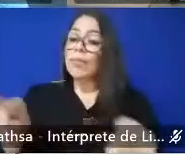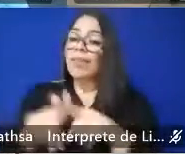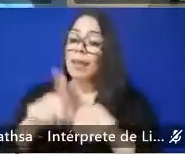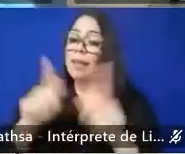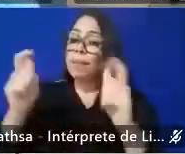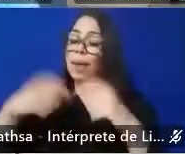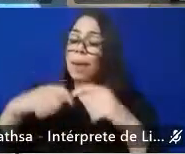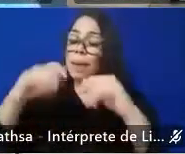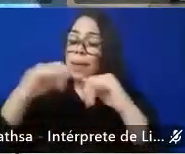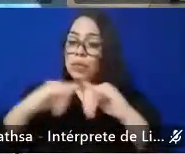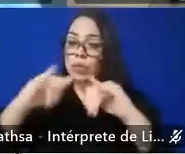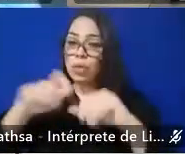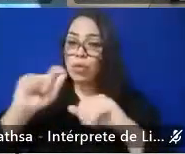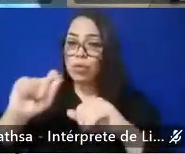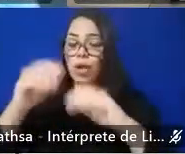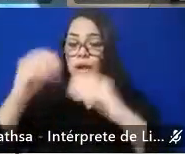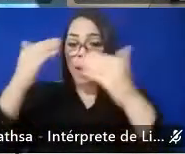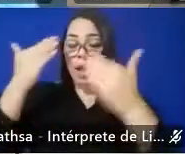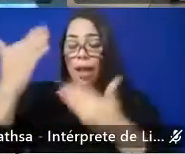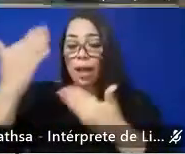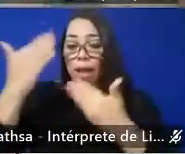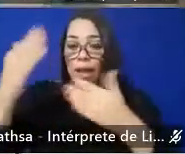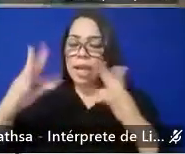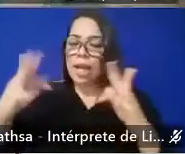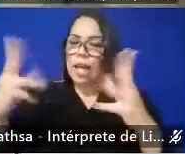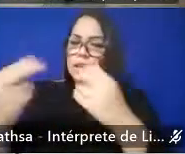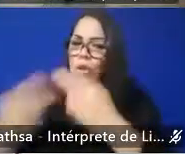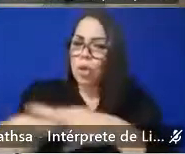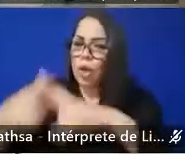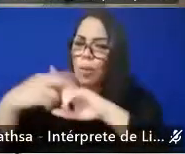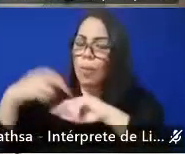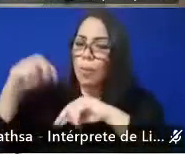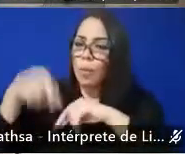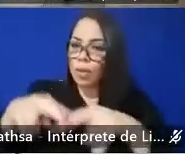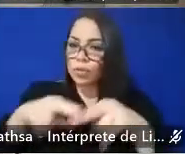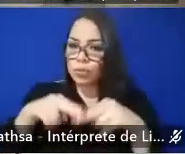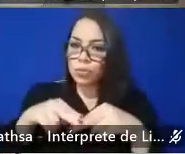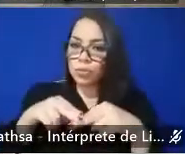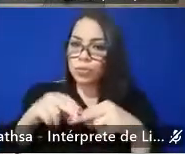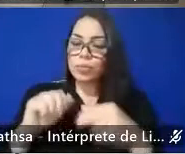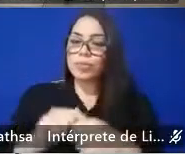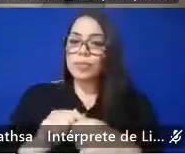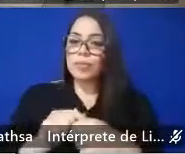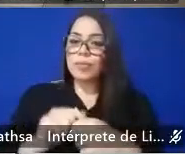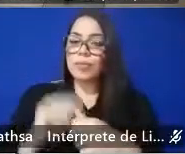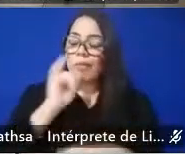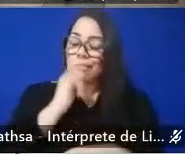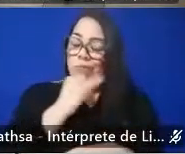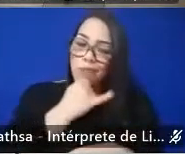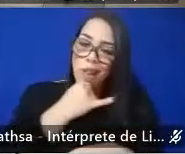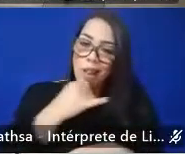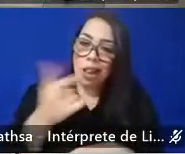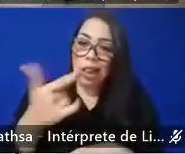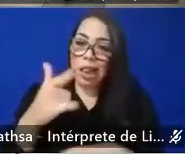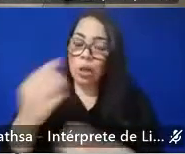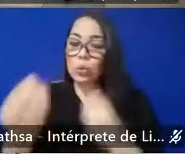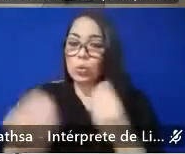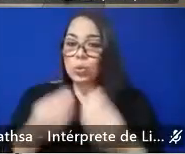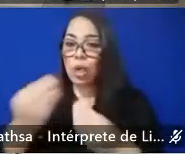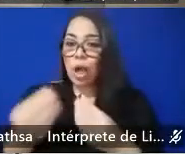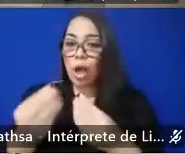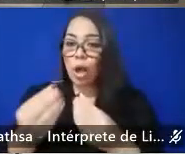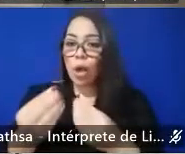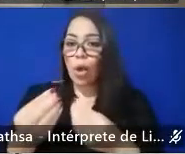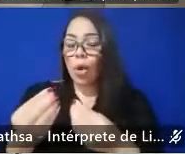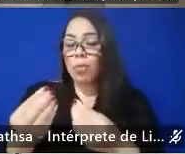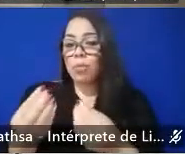sem agradecer a todos os responsáveis por esse momento infelizmente não tem como fugir do lugar-comum só um